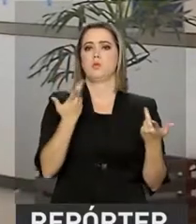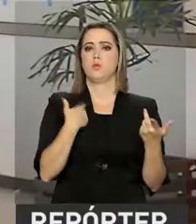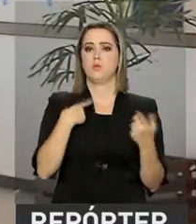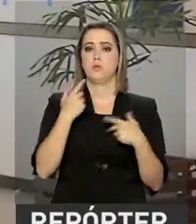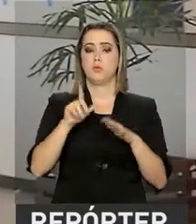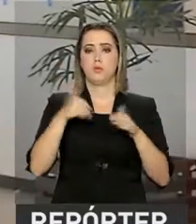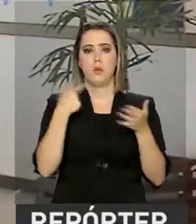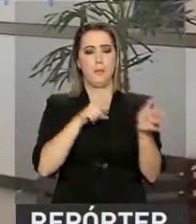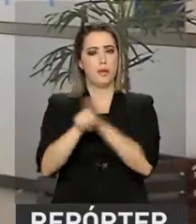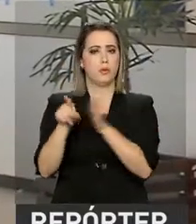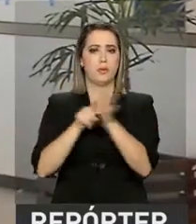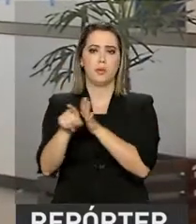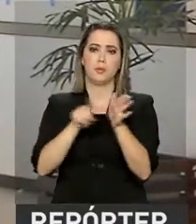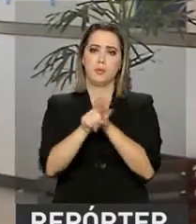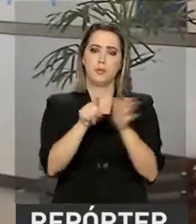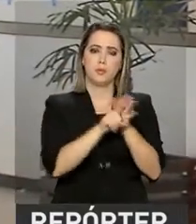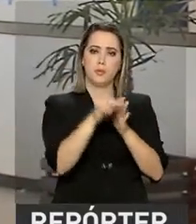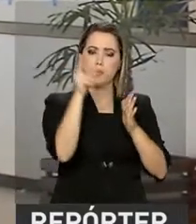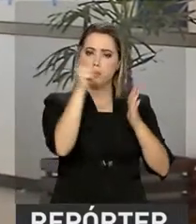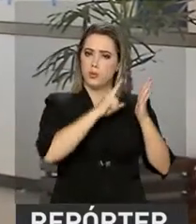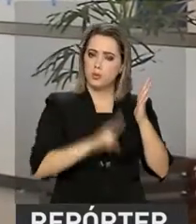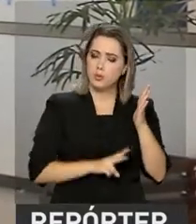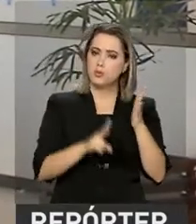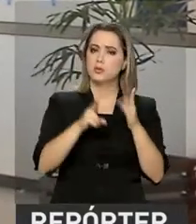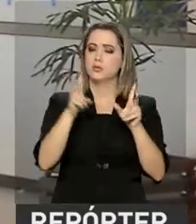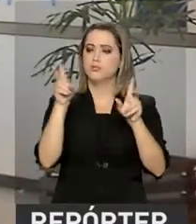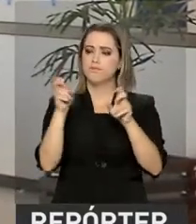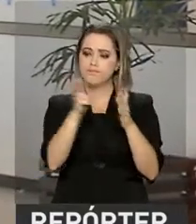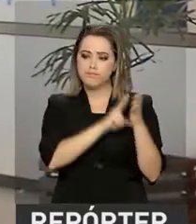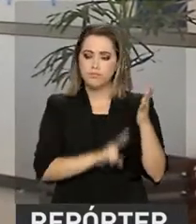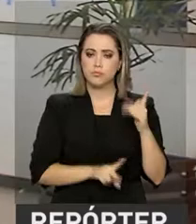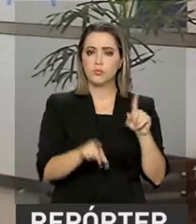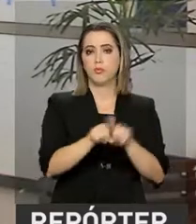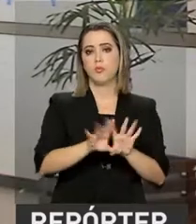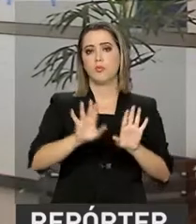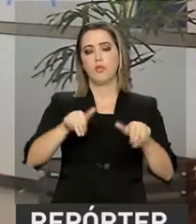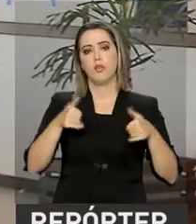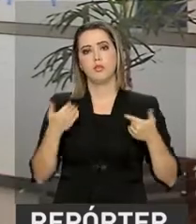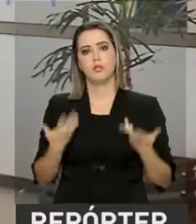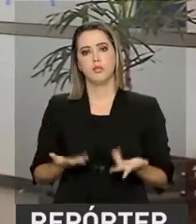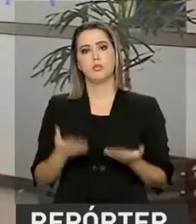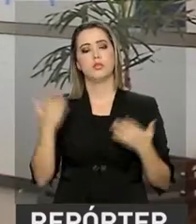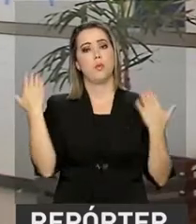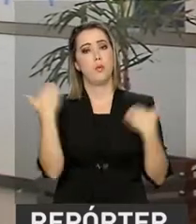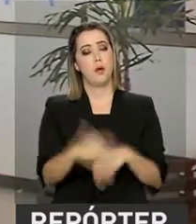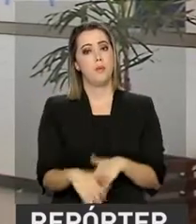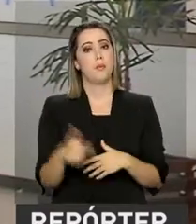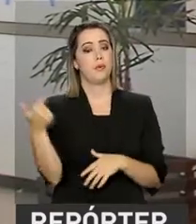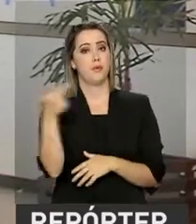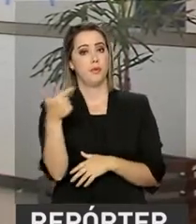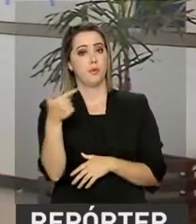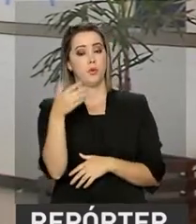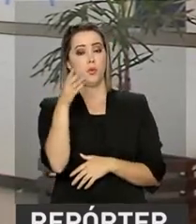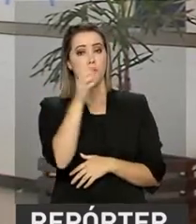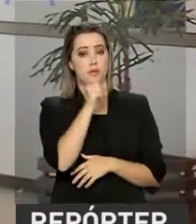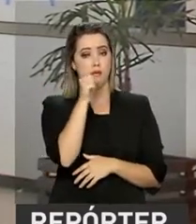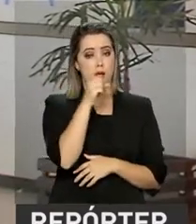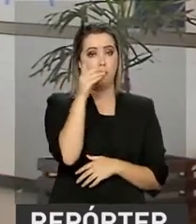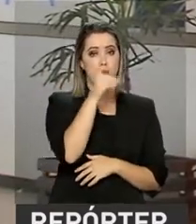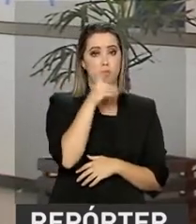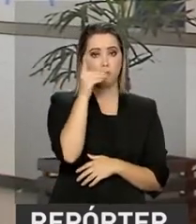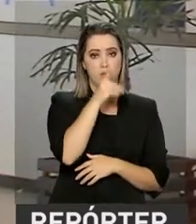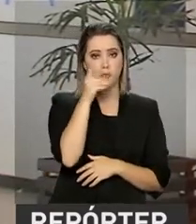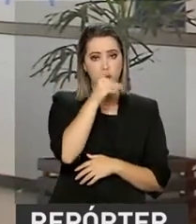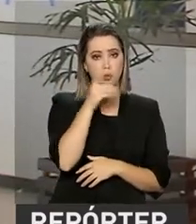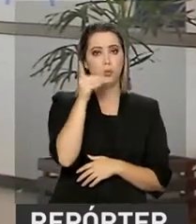muito grande de questões textos relativamente longos então a prova sendo feito em dois finais de semanas distintas possibilita que o aluno